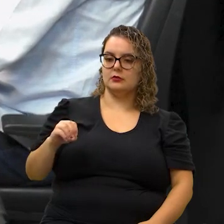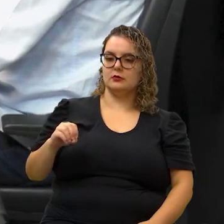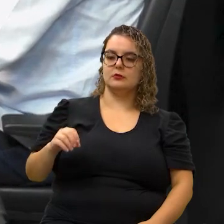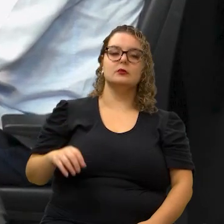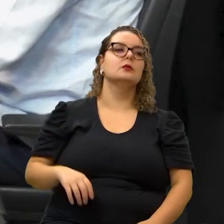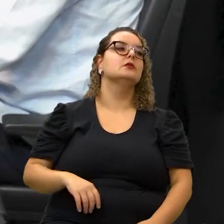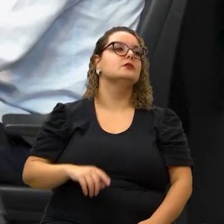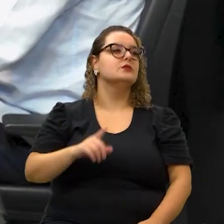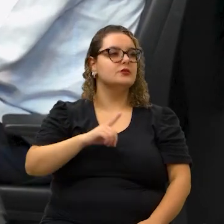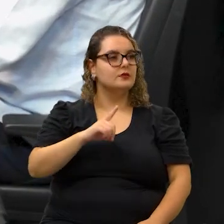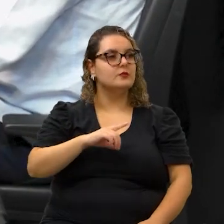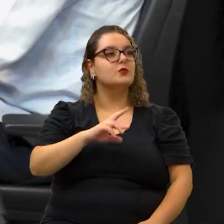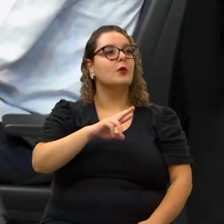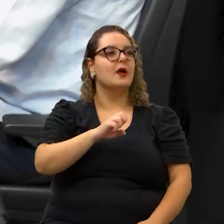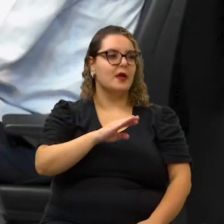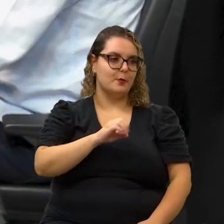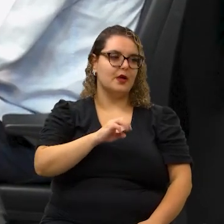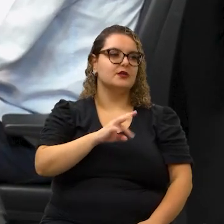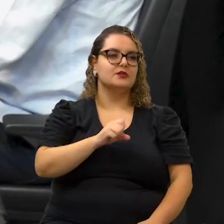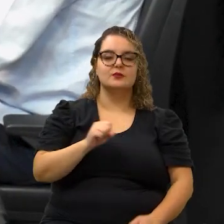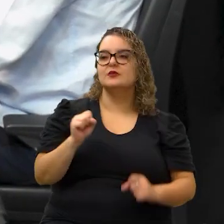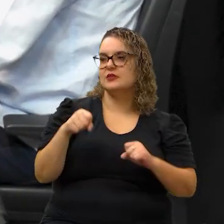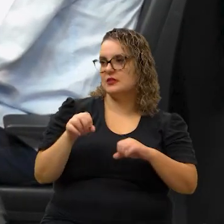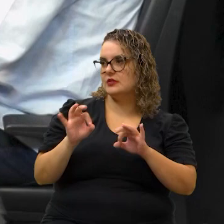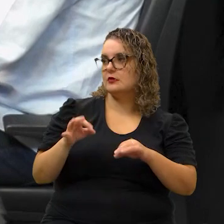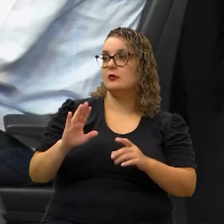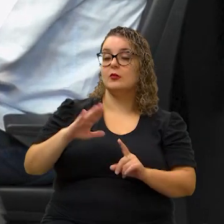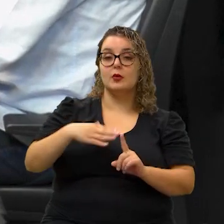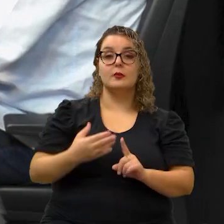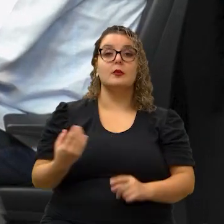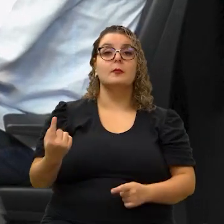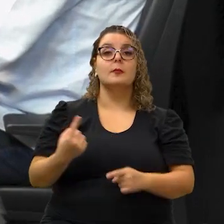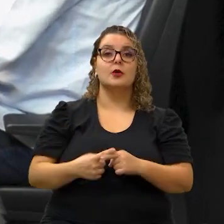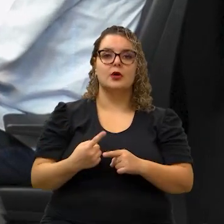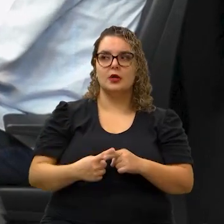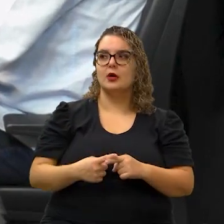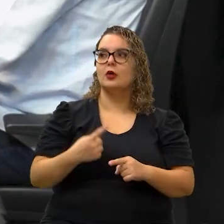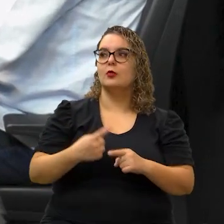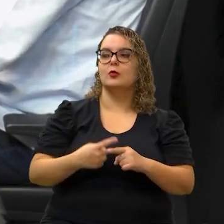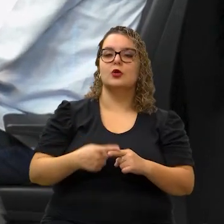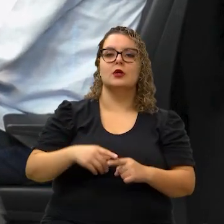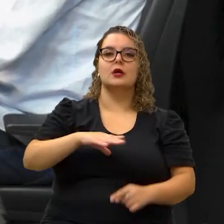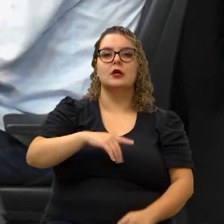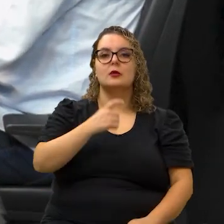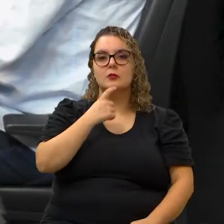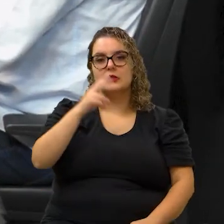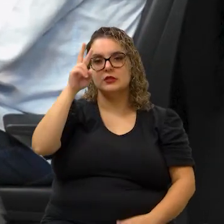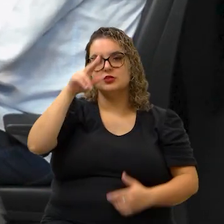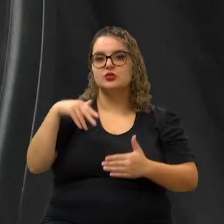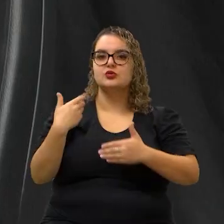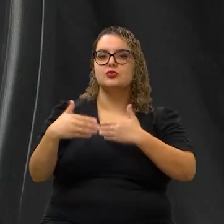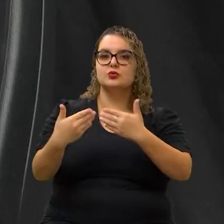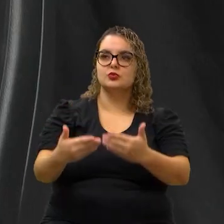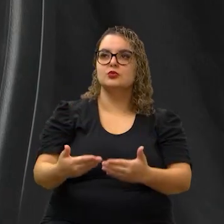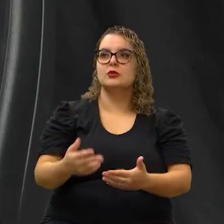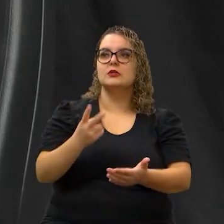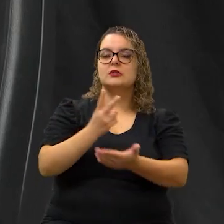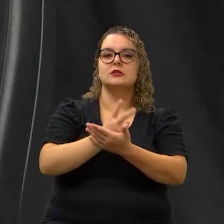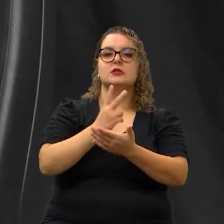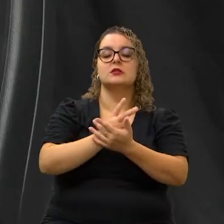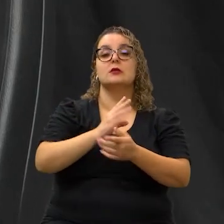né? Não sei se a gente pode exatamente. chamar disso. E foi uma homenagem importante. Por quê? Porque Campinas,